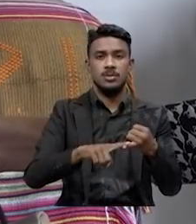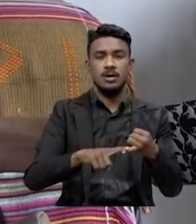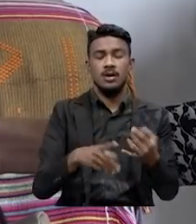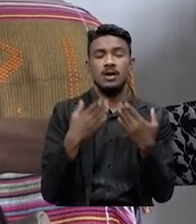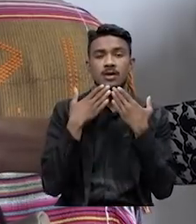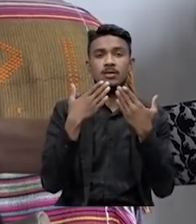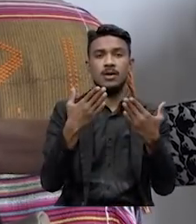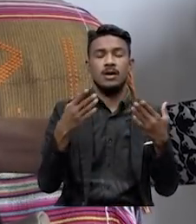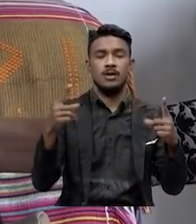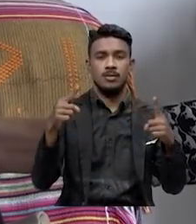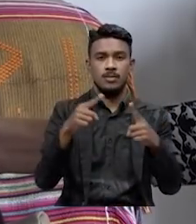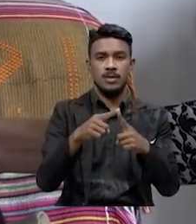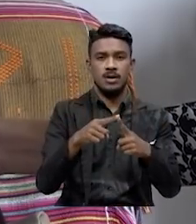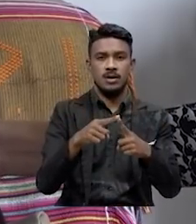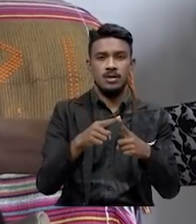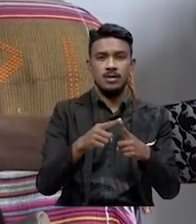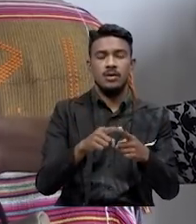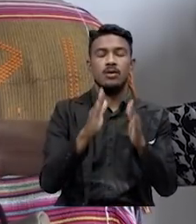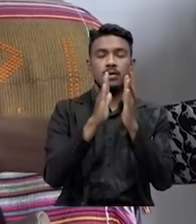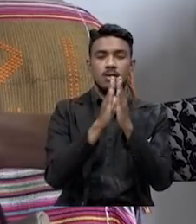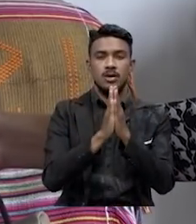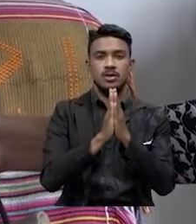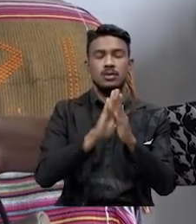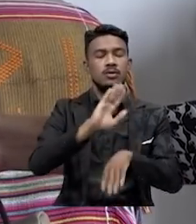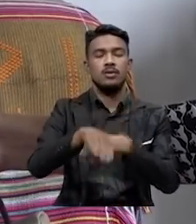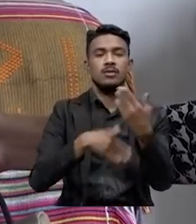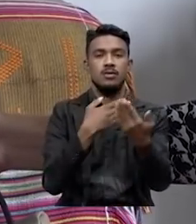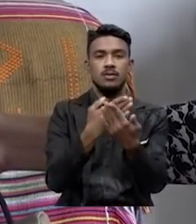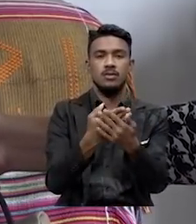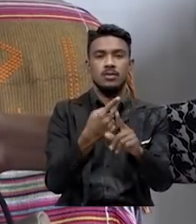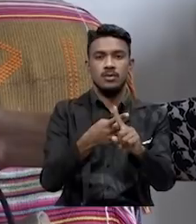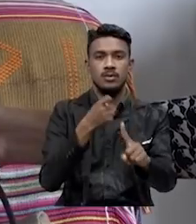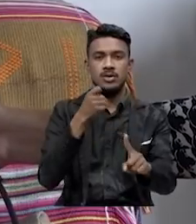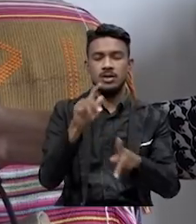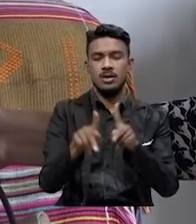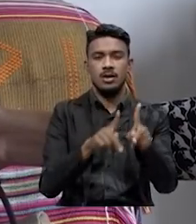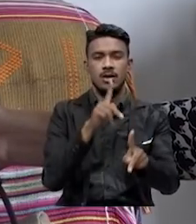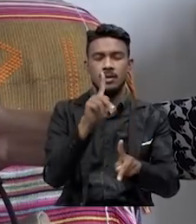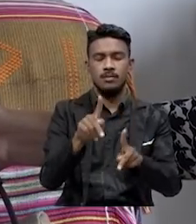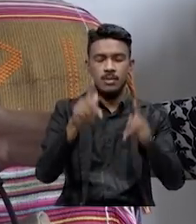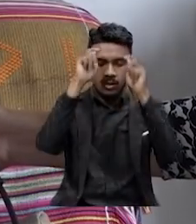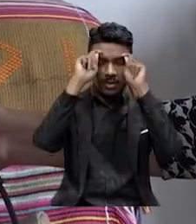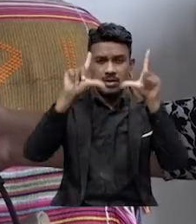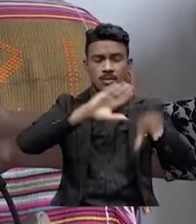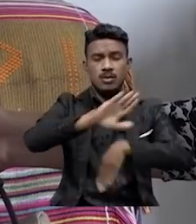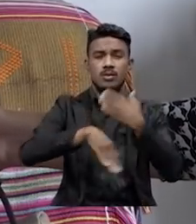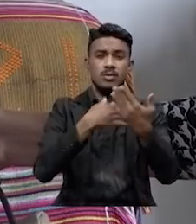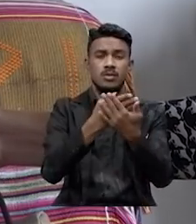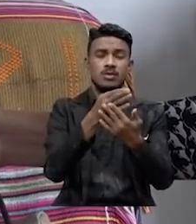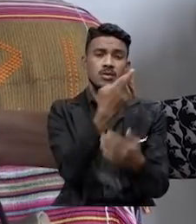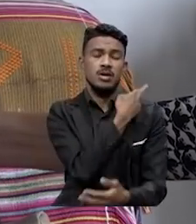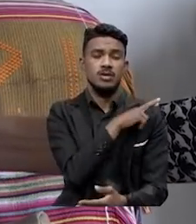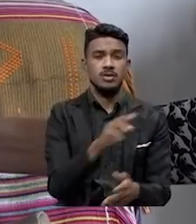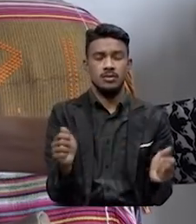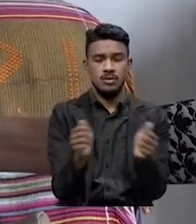ba orasaun hotu husi povo Timor, povo Katolika Timor hotu nebe mahoni